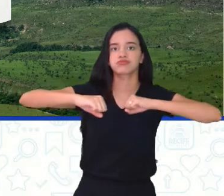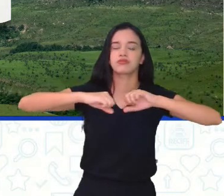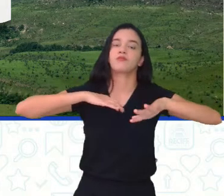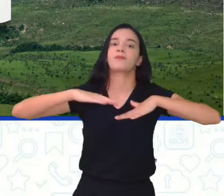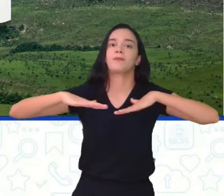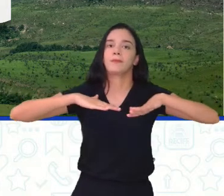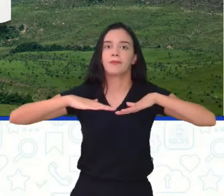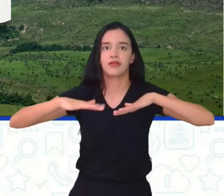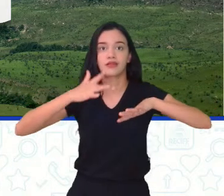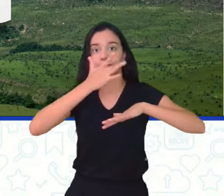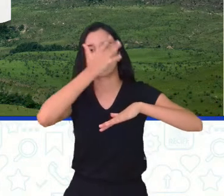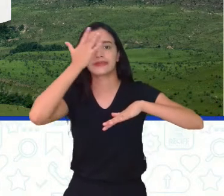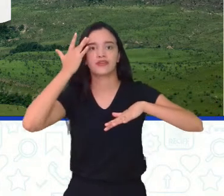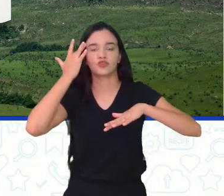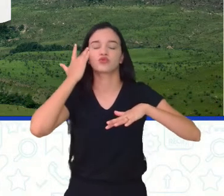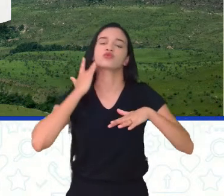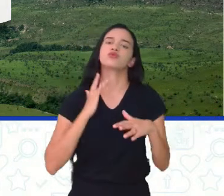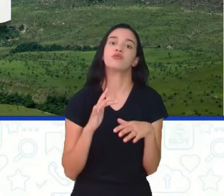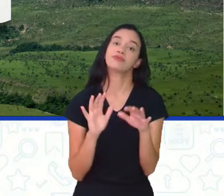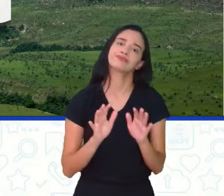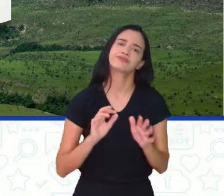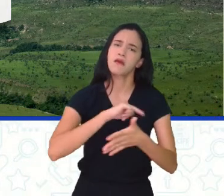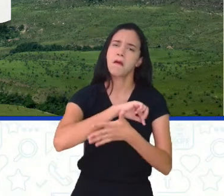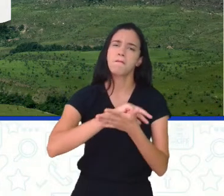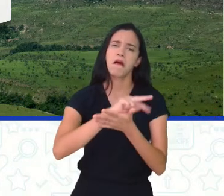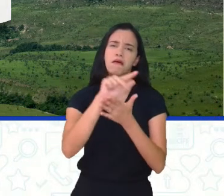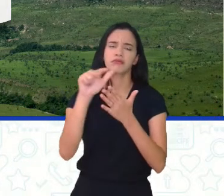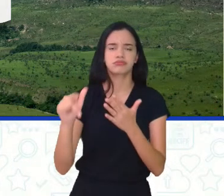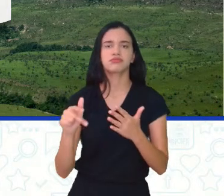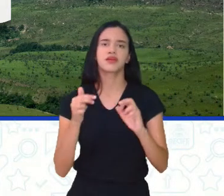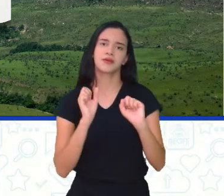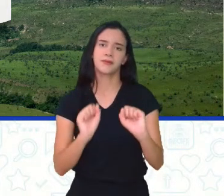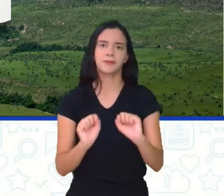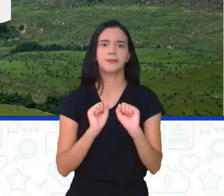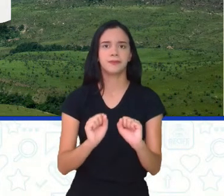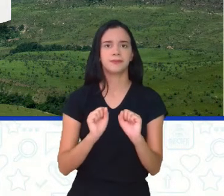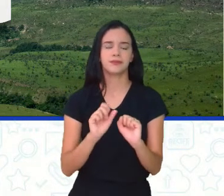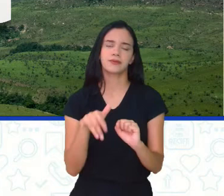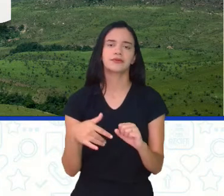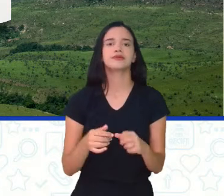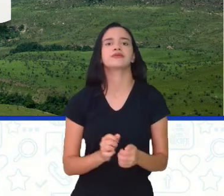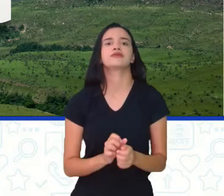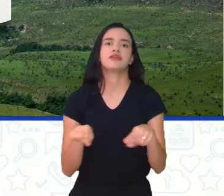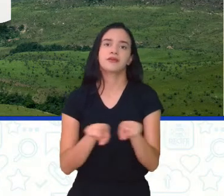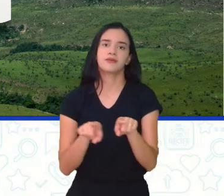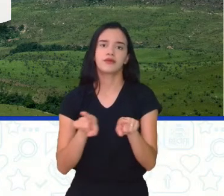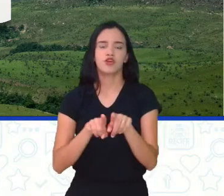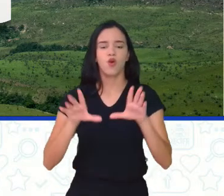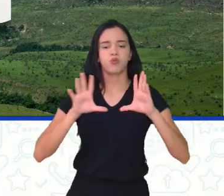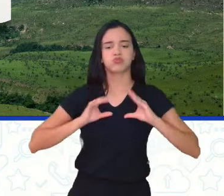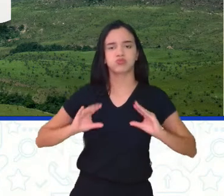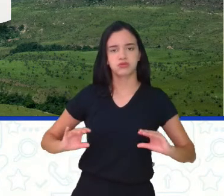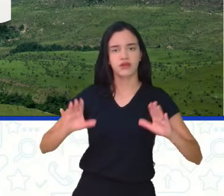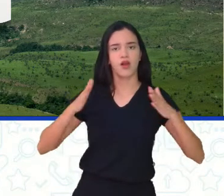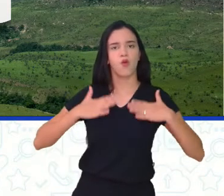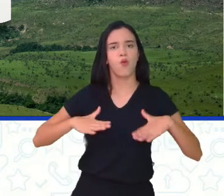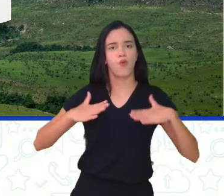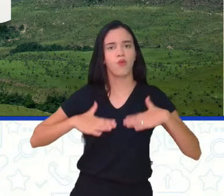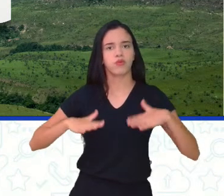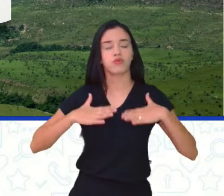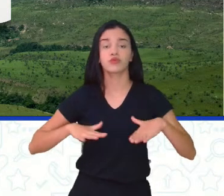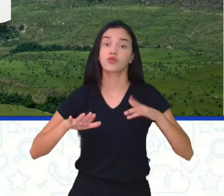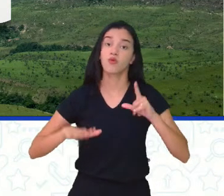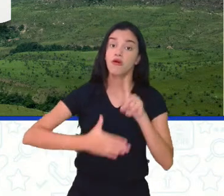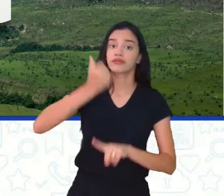pessoas naquele ambiente, enfim. Pode ser tanto visando um conforto, uma vantagem